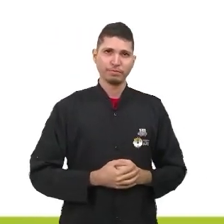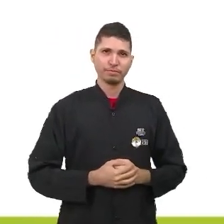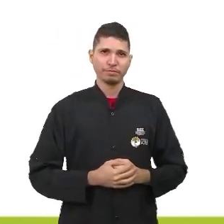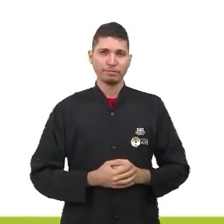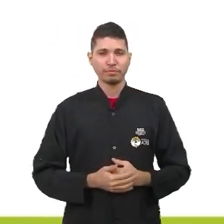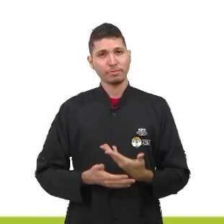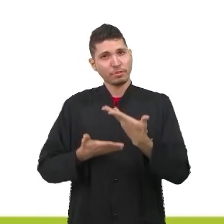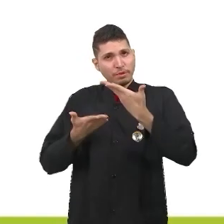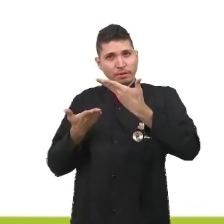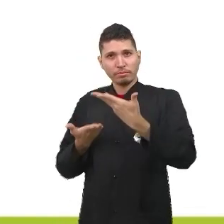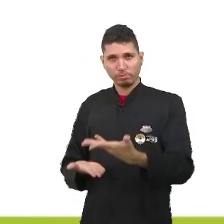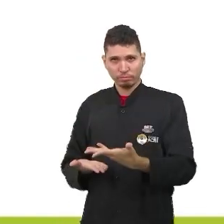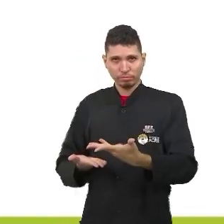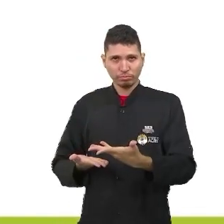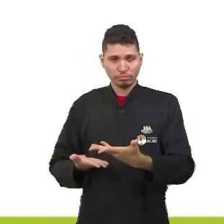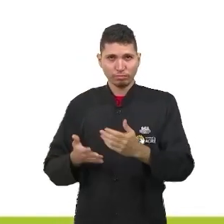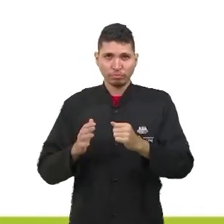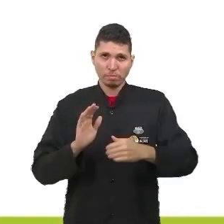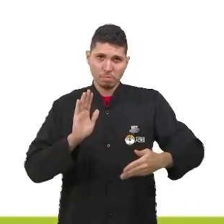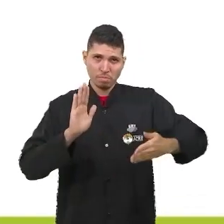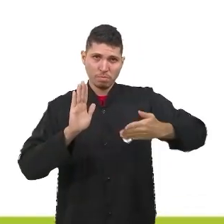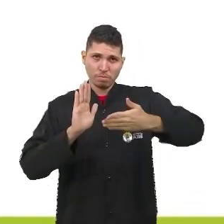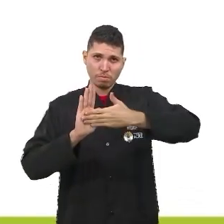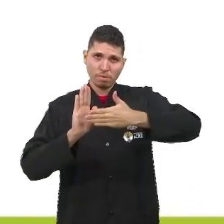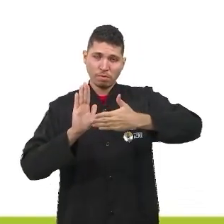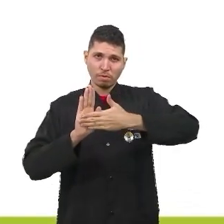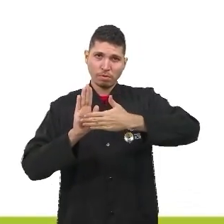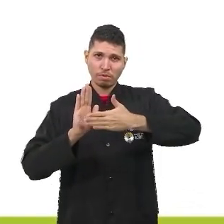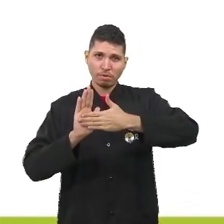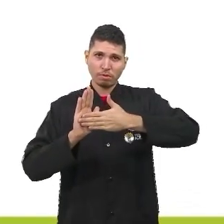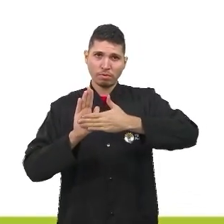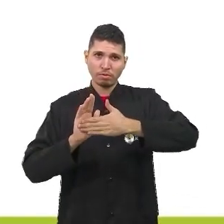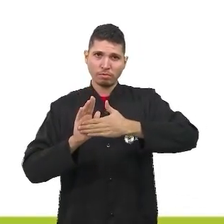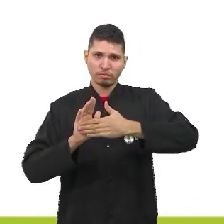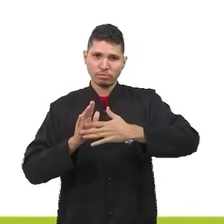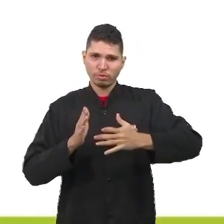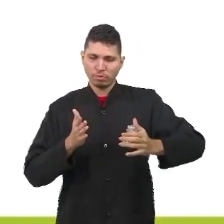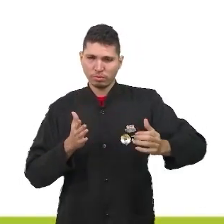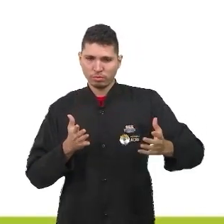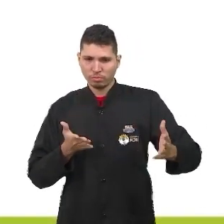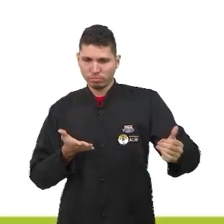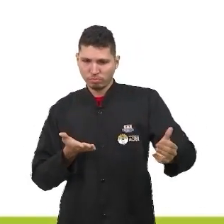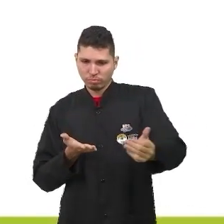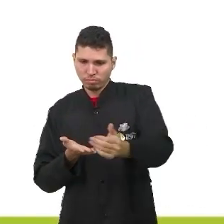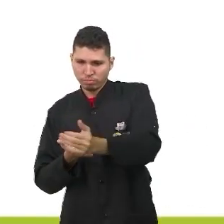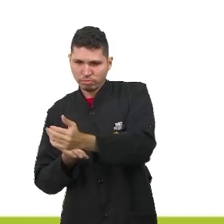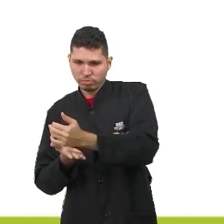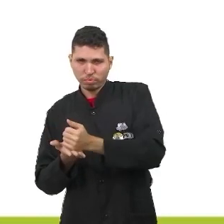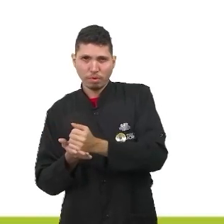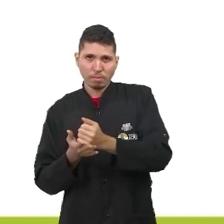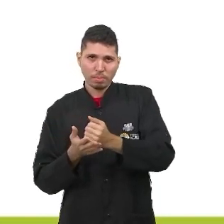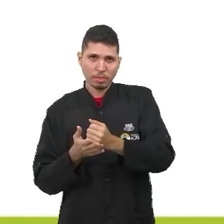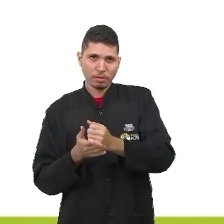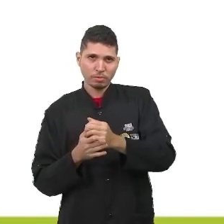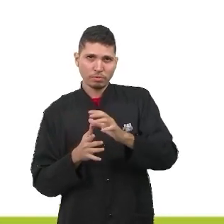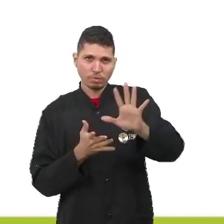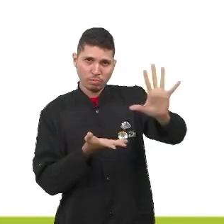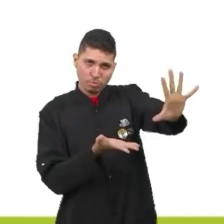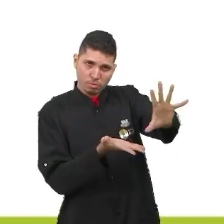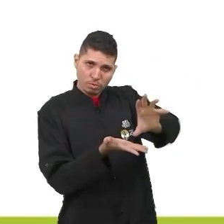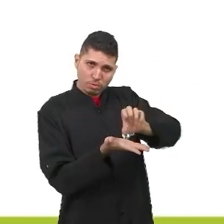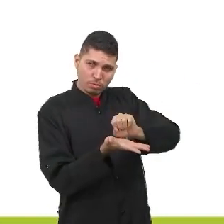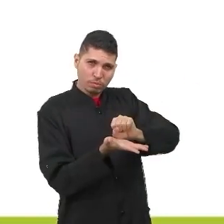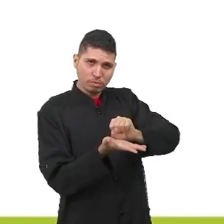de Andrade propõe uma postura de devorar e assimilar influências estrangeiras para criar uma